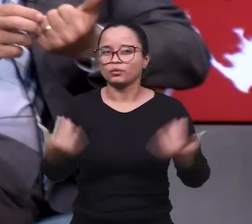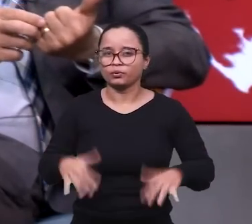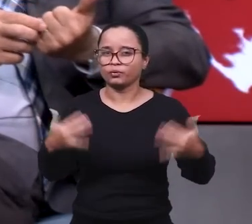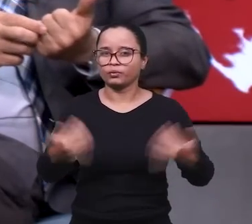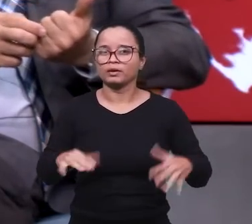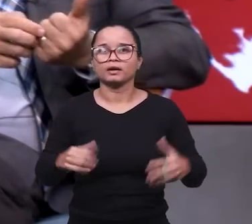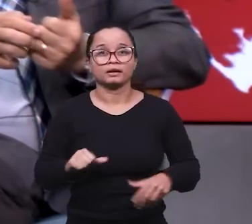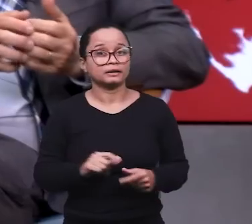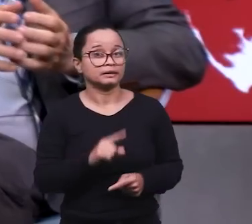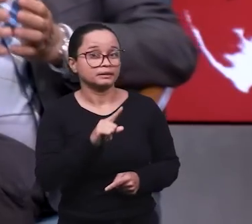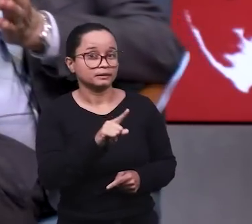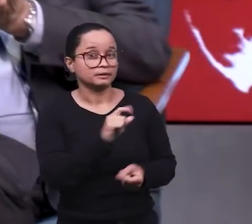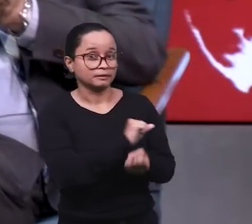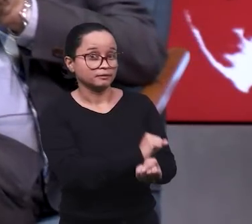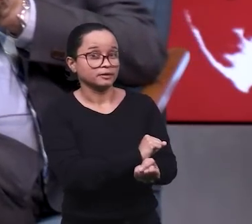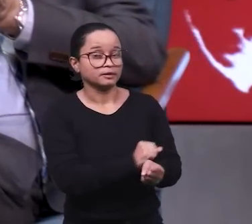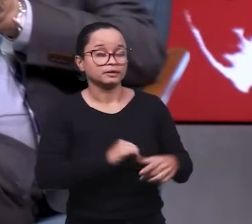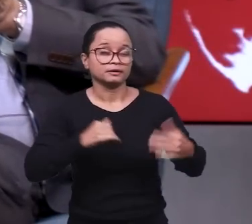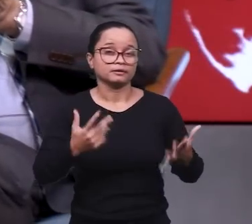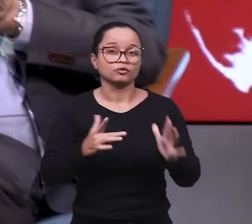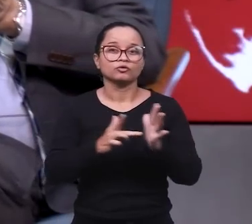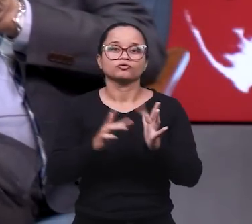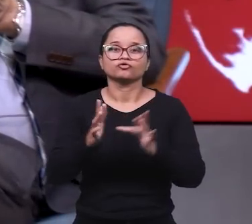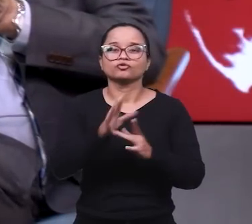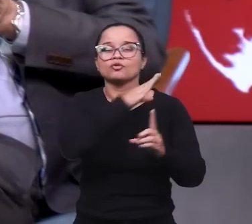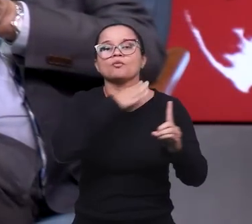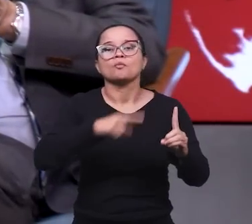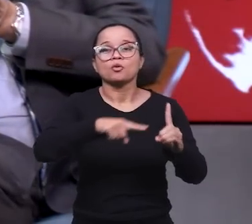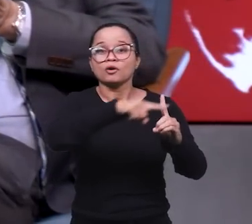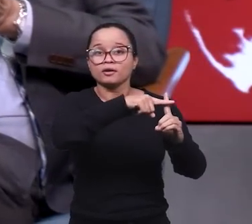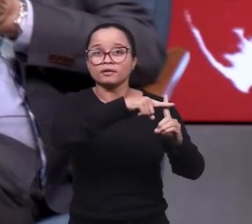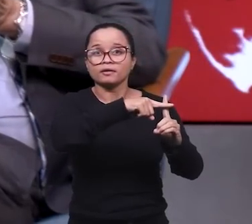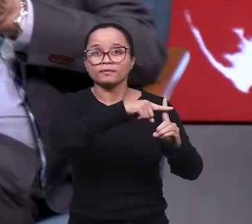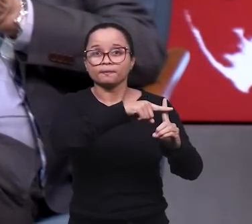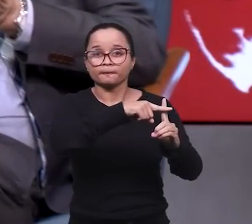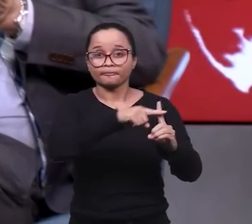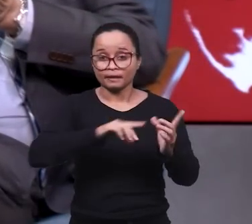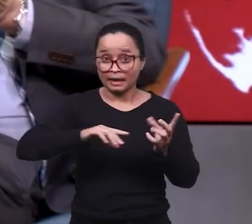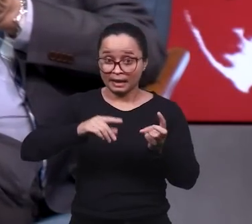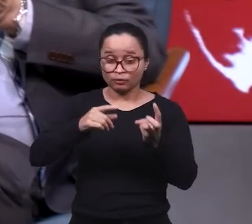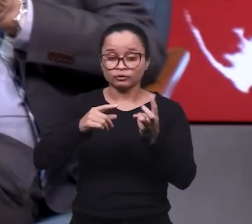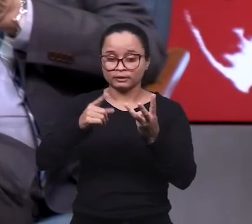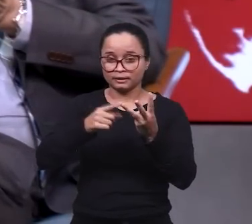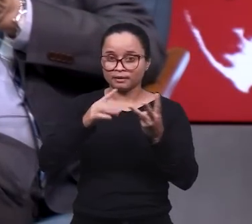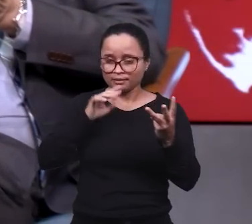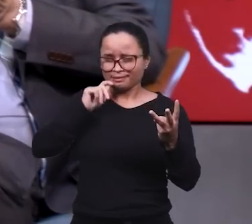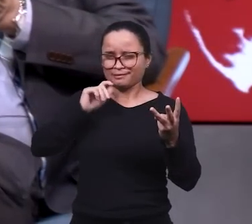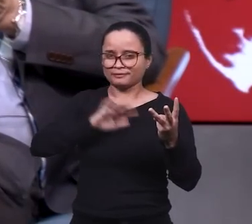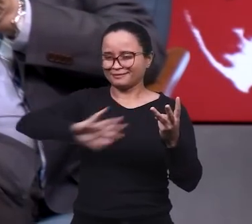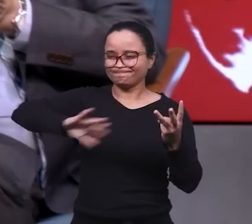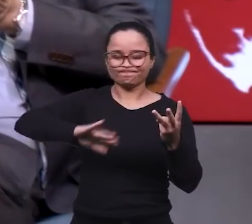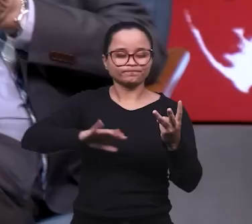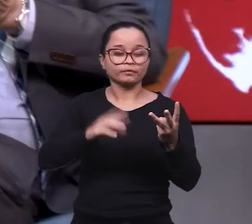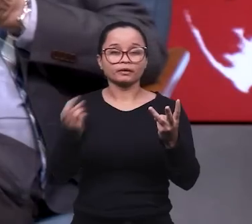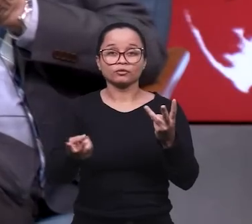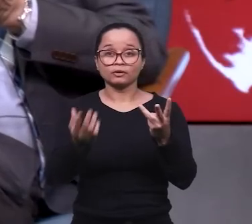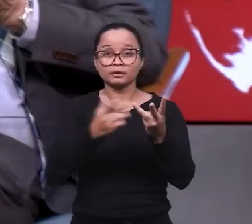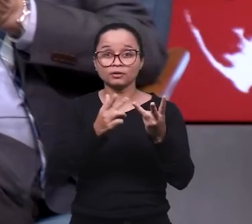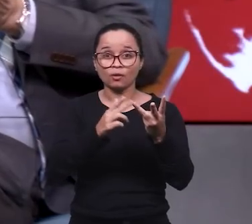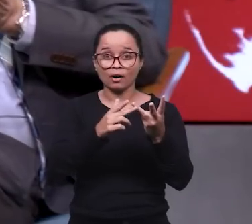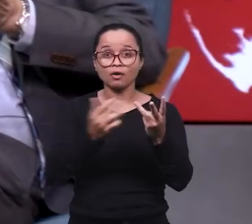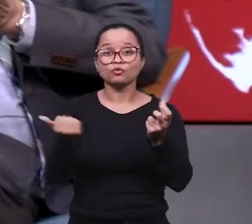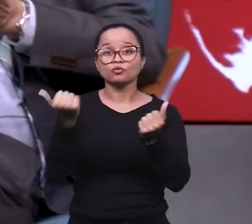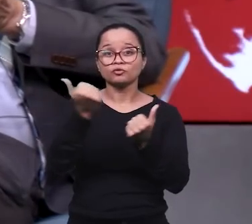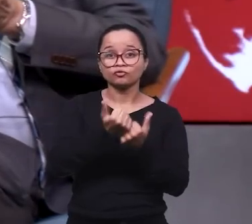escravidão deles. O que Jesus fez quando ele foi para o Calvário? Ele tira as ervas amargosas e substitui pelo vinho. Que é o